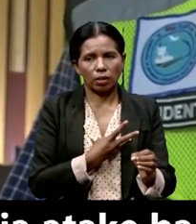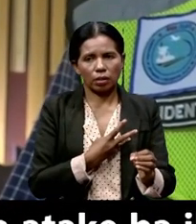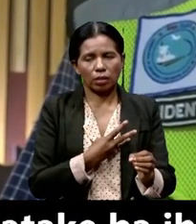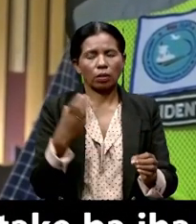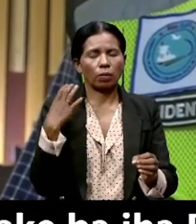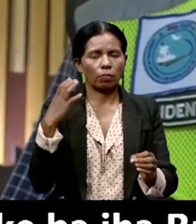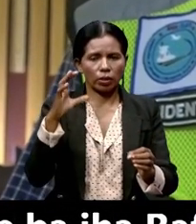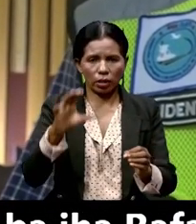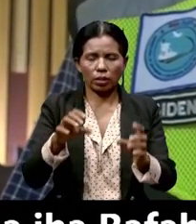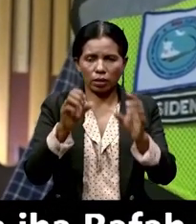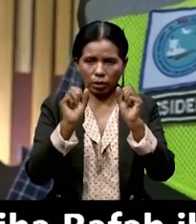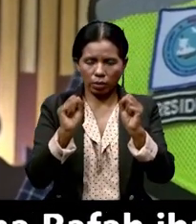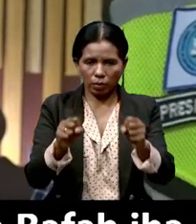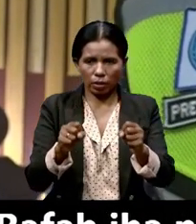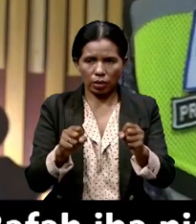competência para tu,